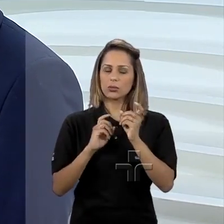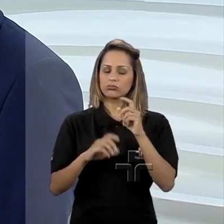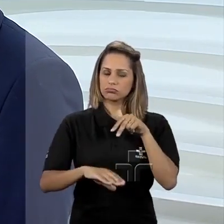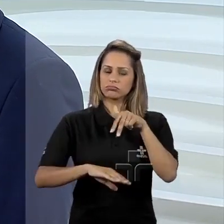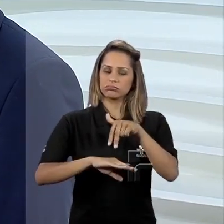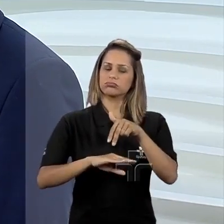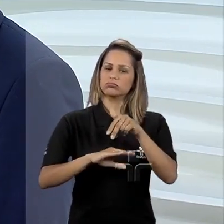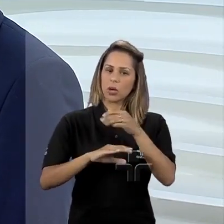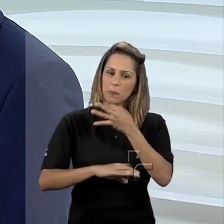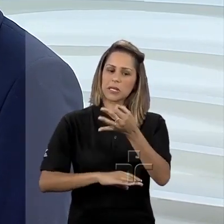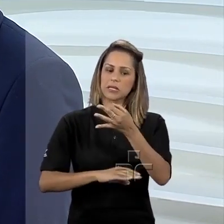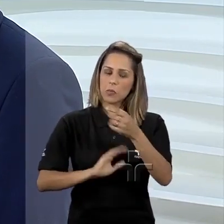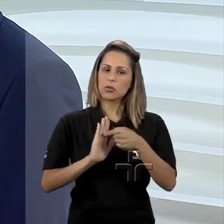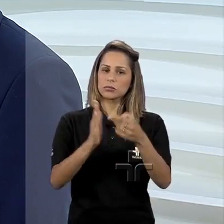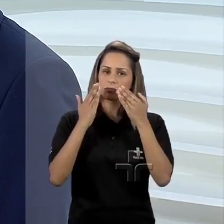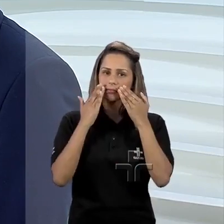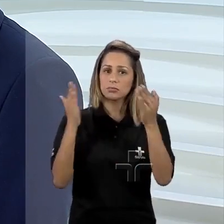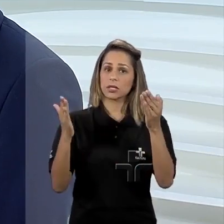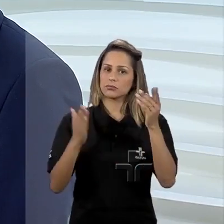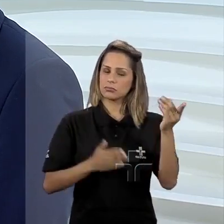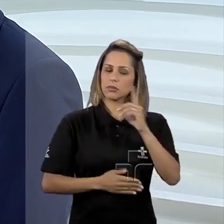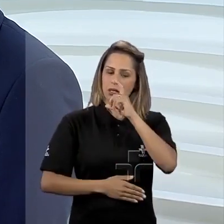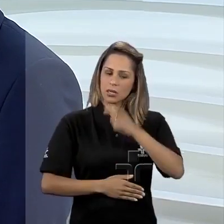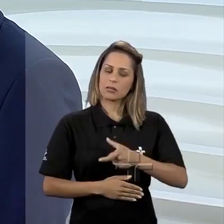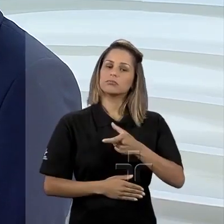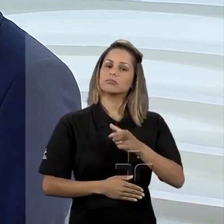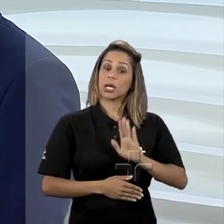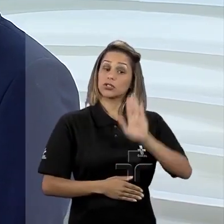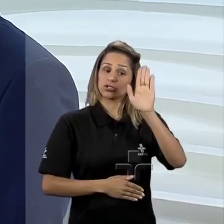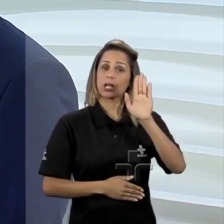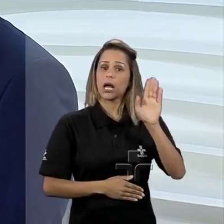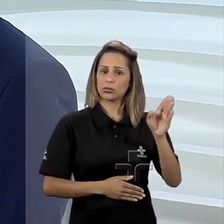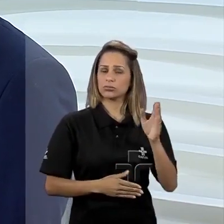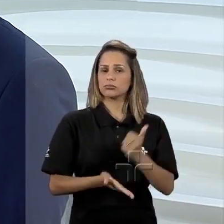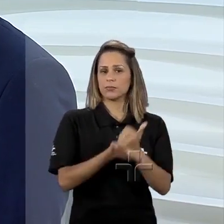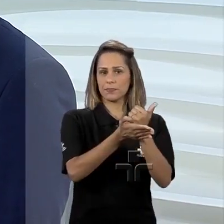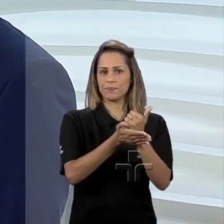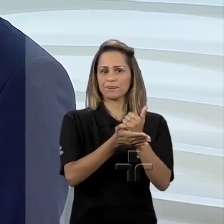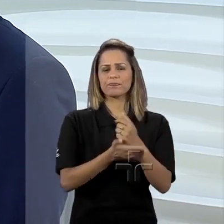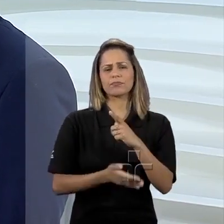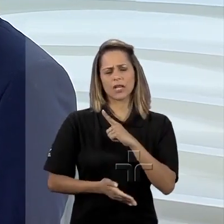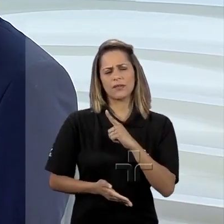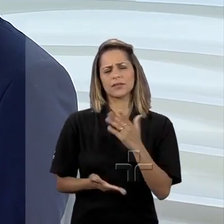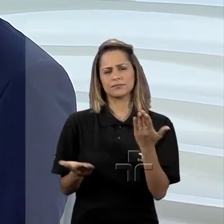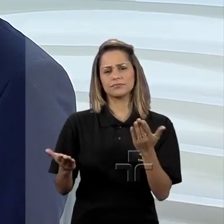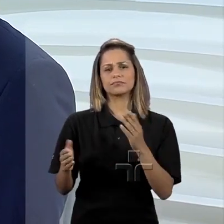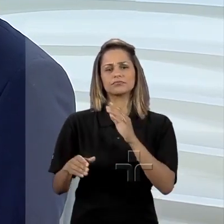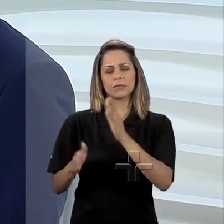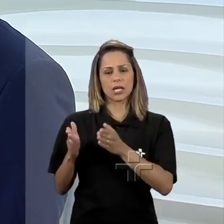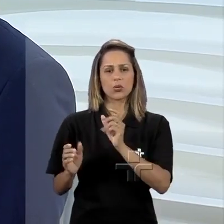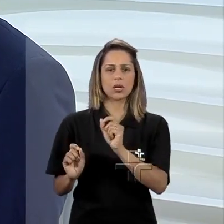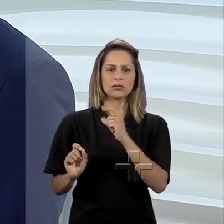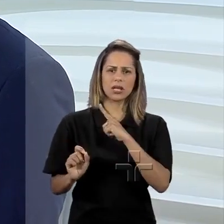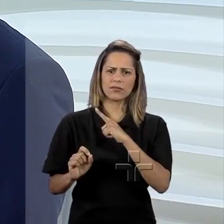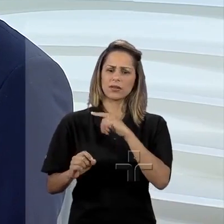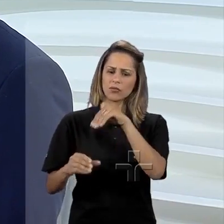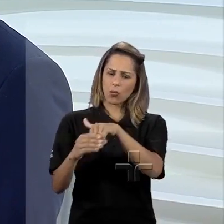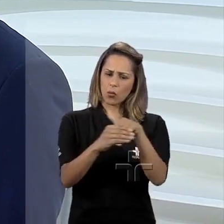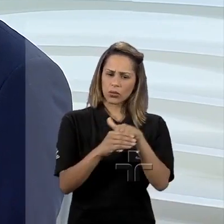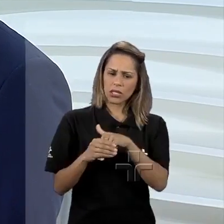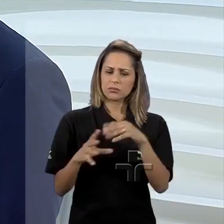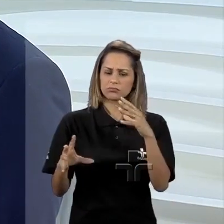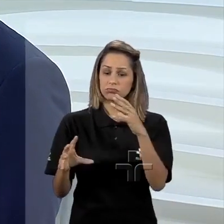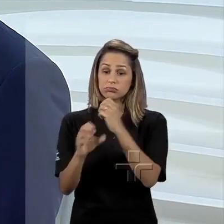aclamado como candidato do PSDB. É uma circunstância. Nós tivemos aqui uma votação expressiva, estamos no segundo turno, uma